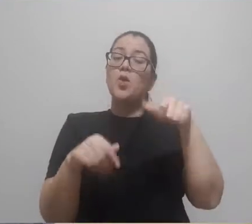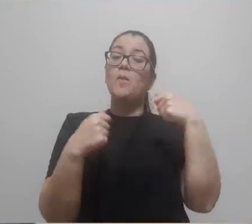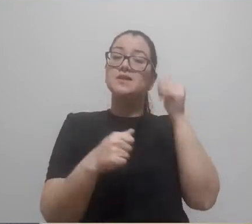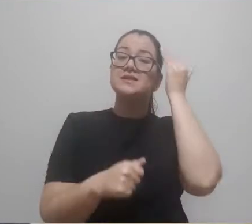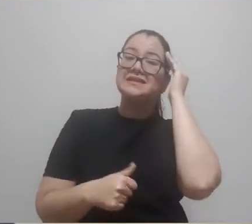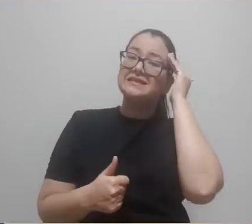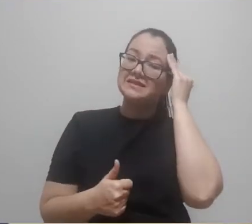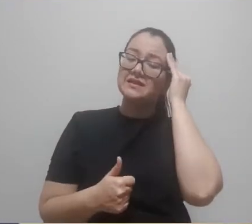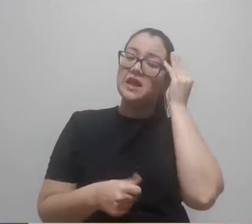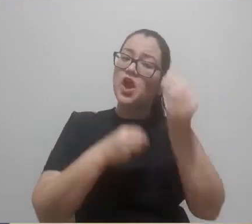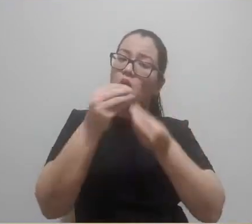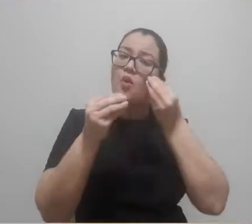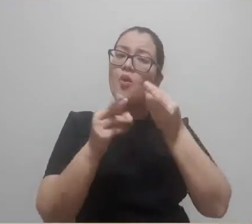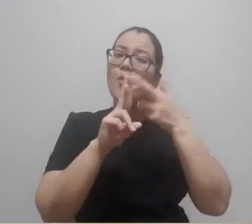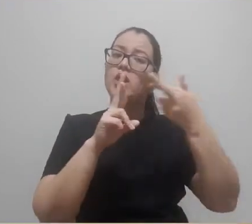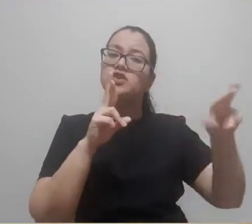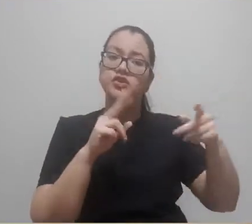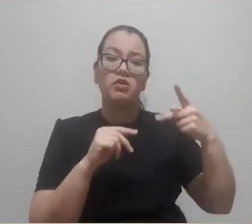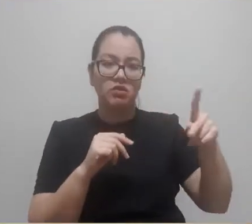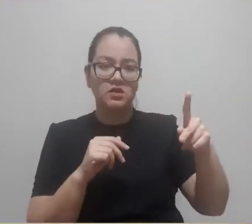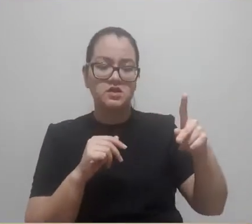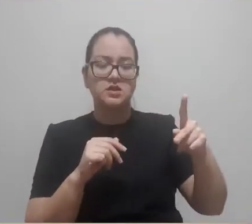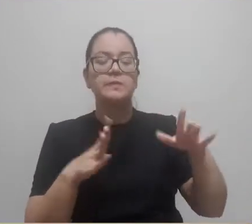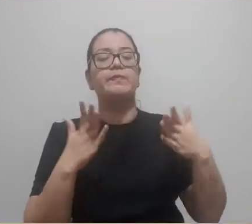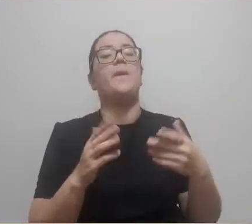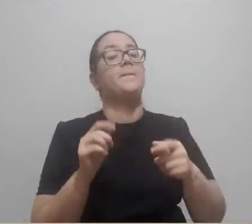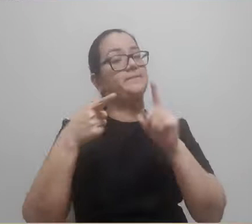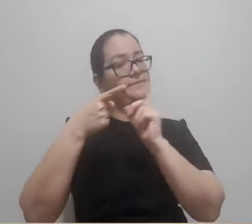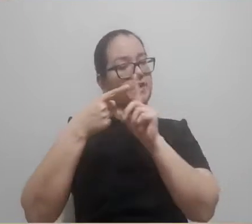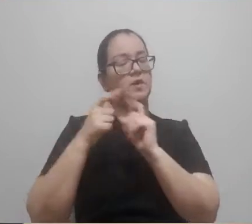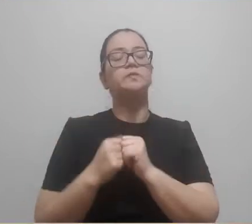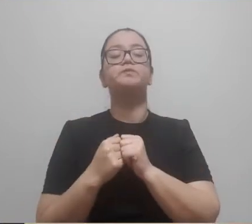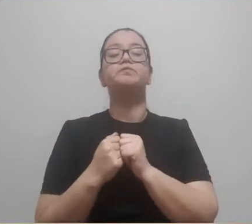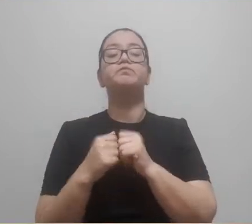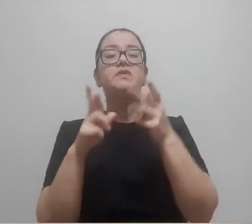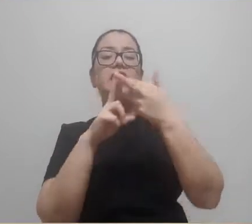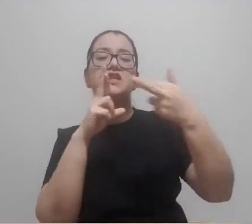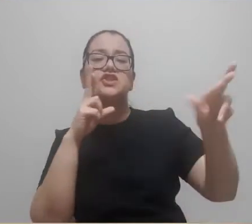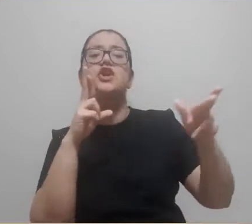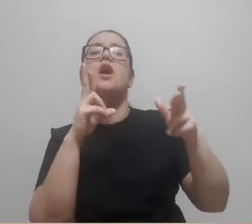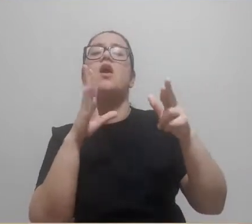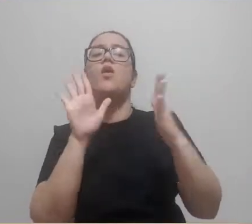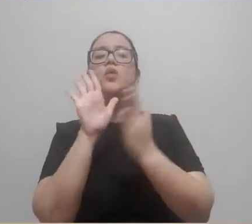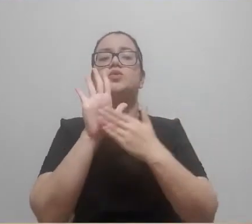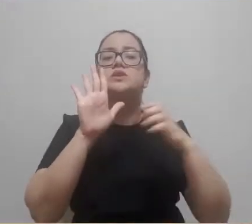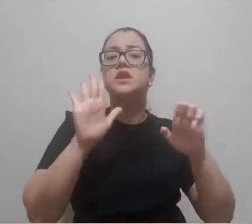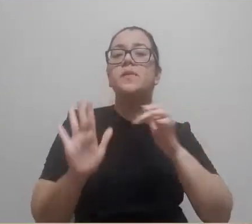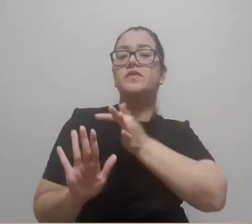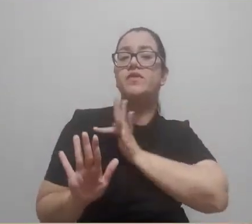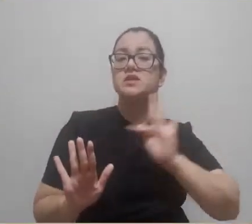era a religião deles, como eles viviam. Primeiro, a religião, ou a religiosidade dos escribas e fariseus